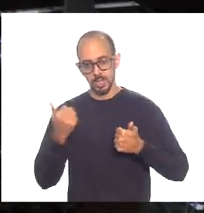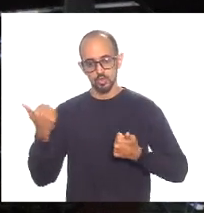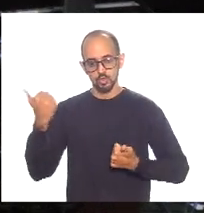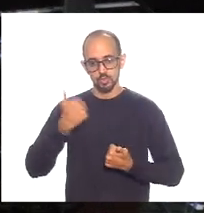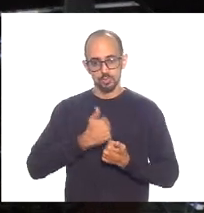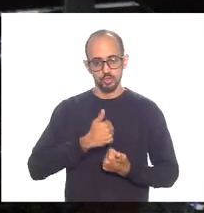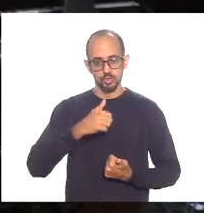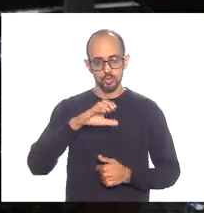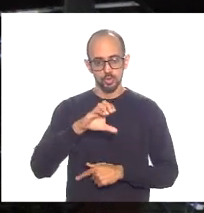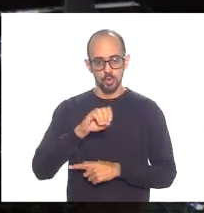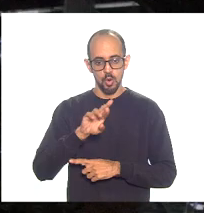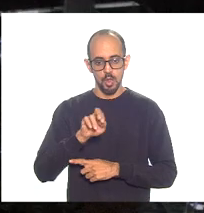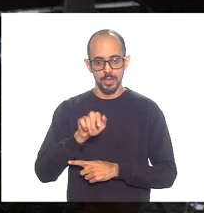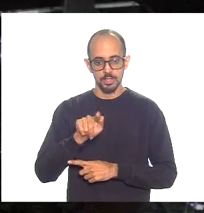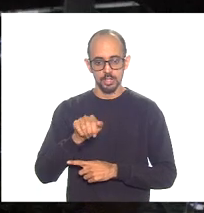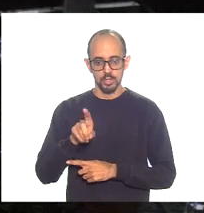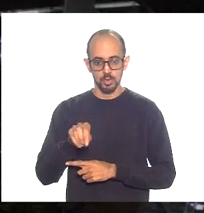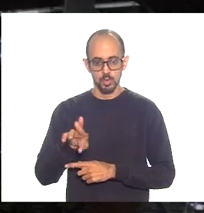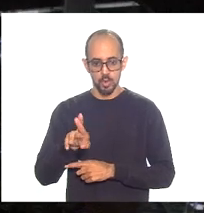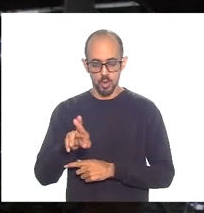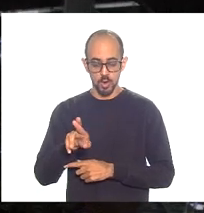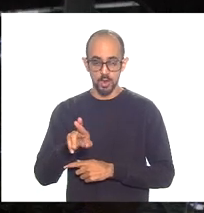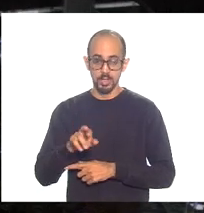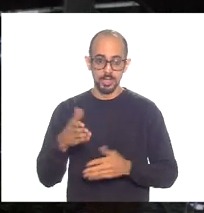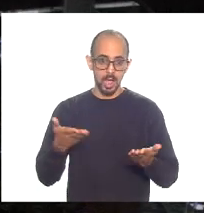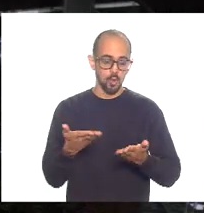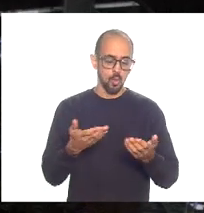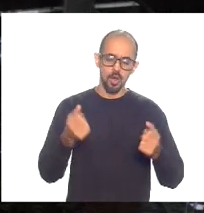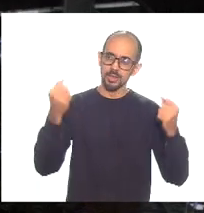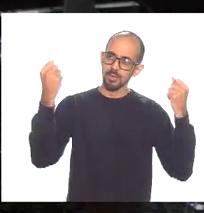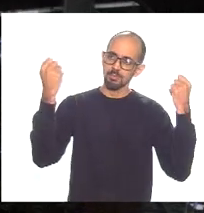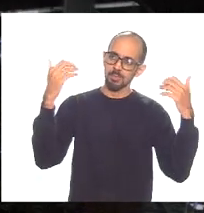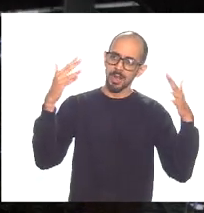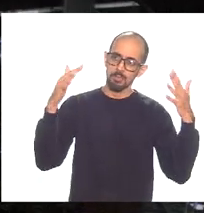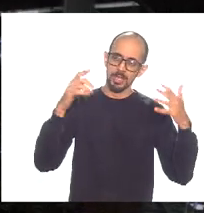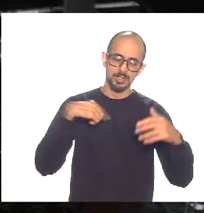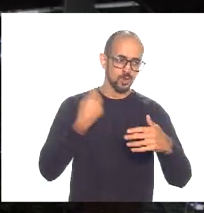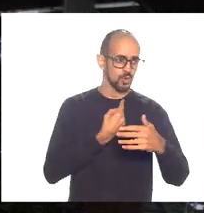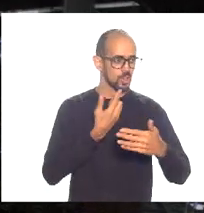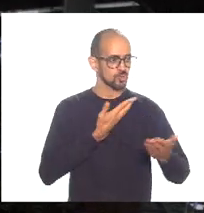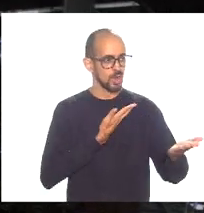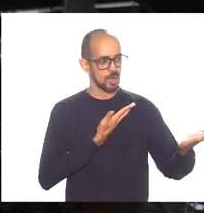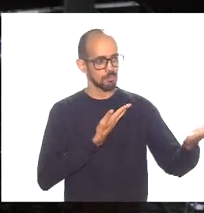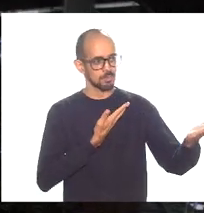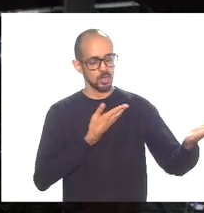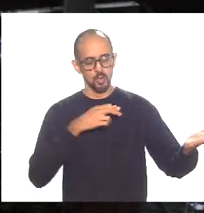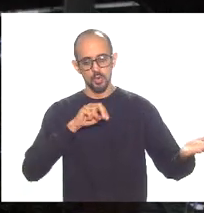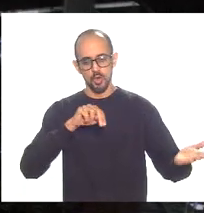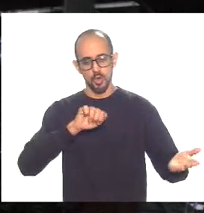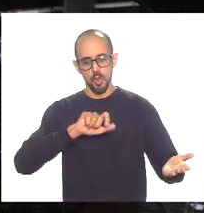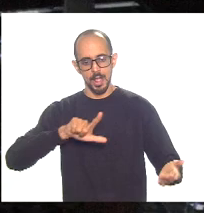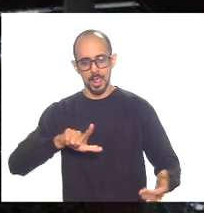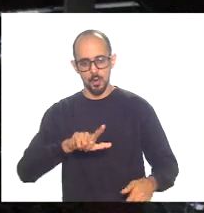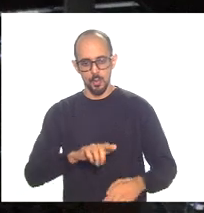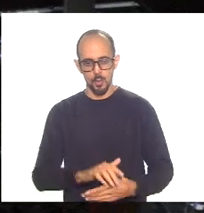Desde já, aproveito para parabenizar nosso amigo Noel de Carvalho.